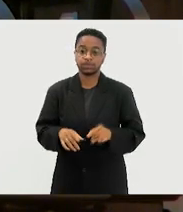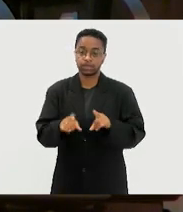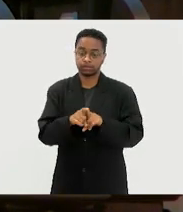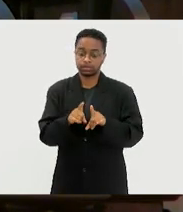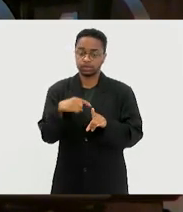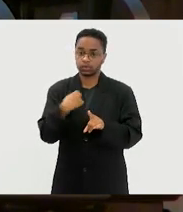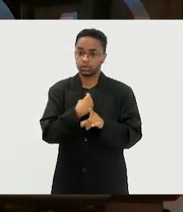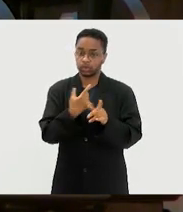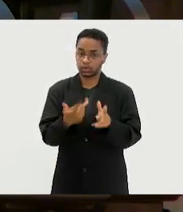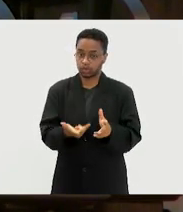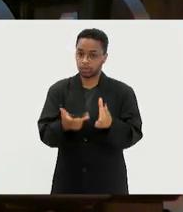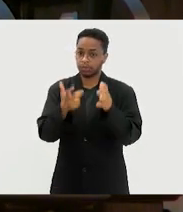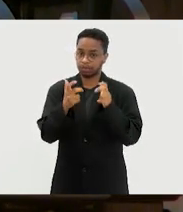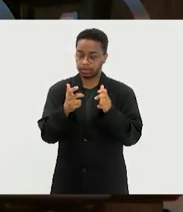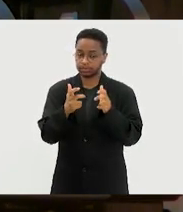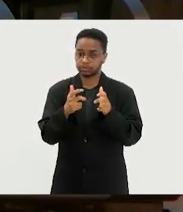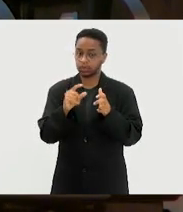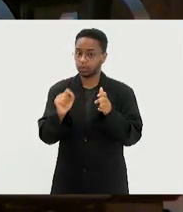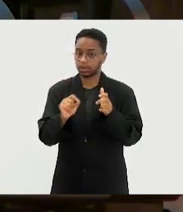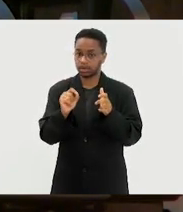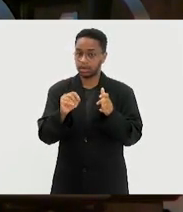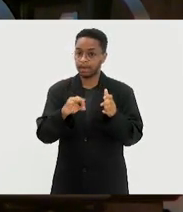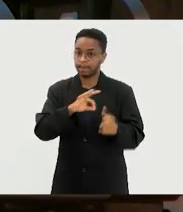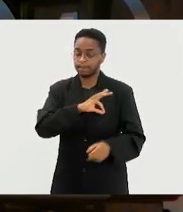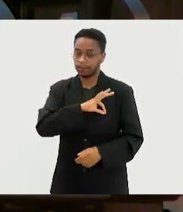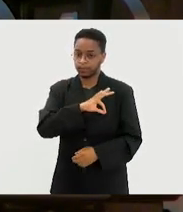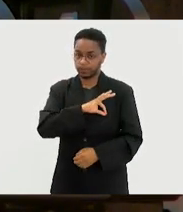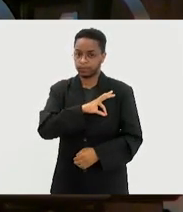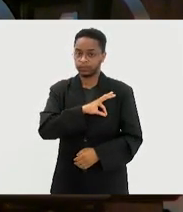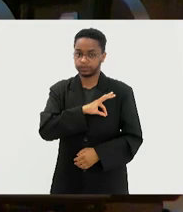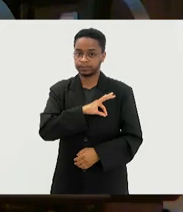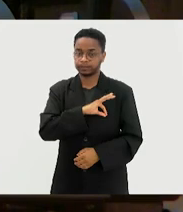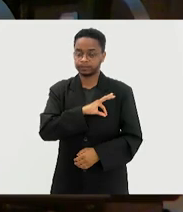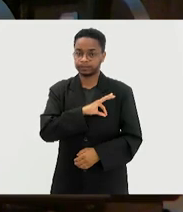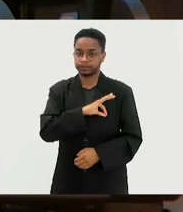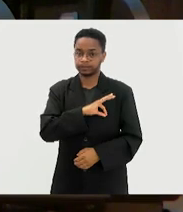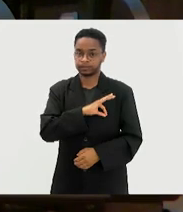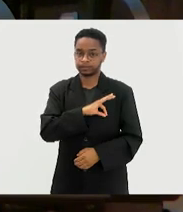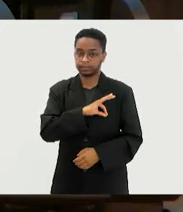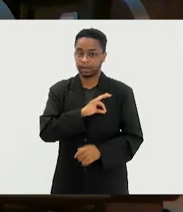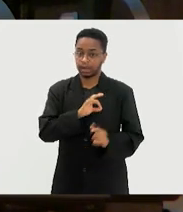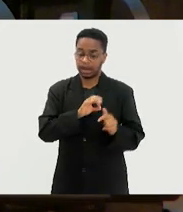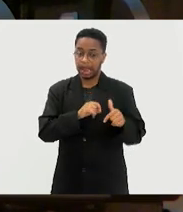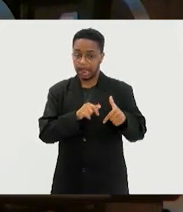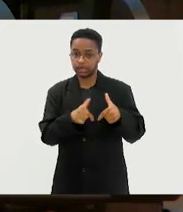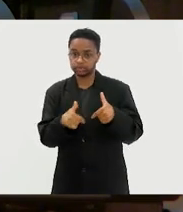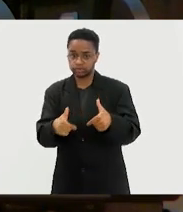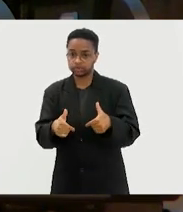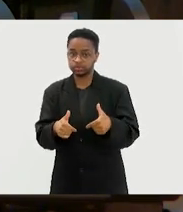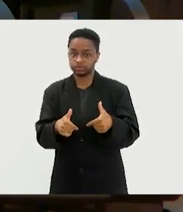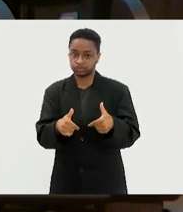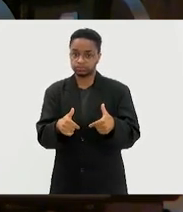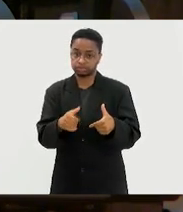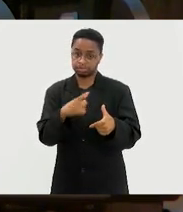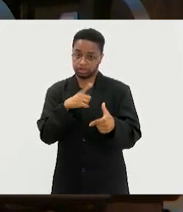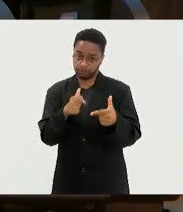agora um policial que reagiu também, deu